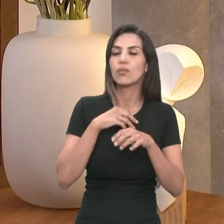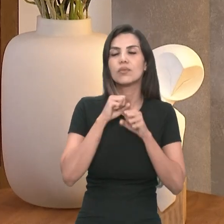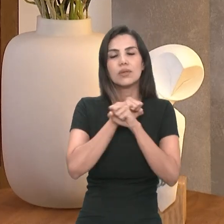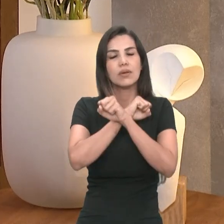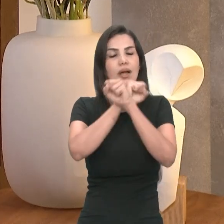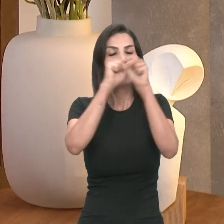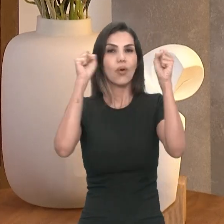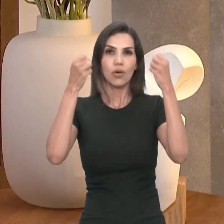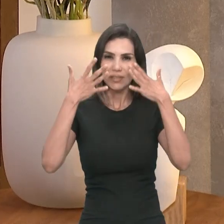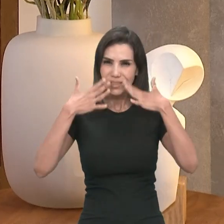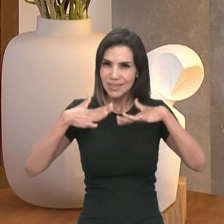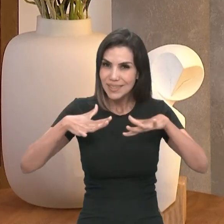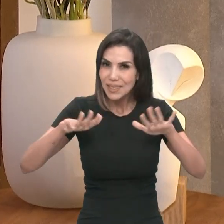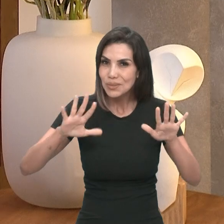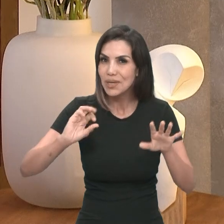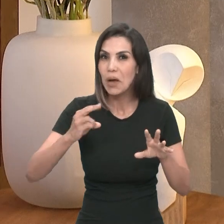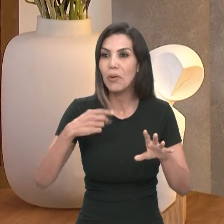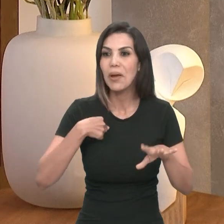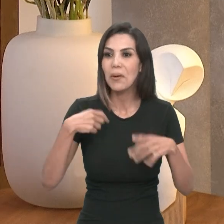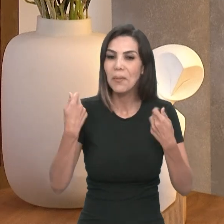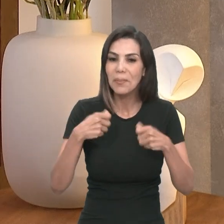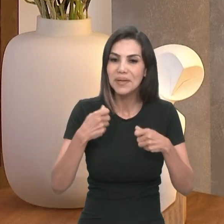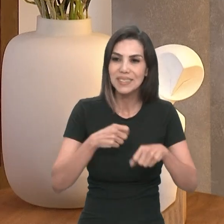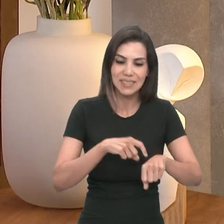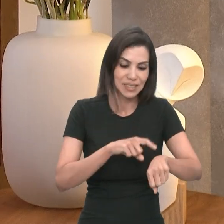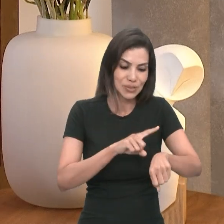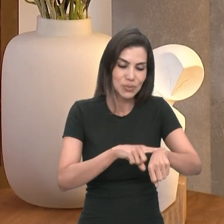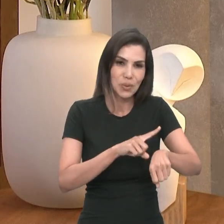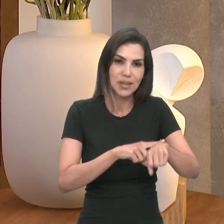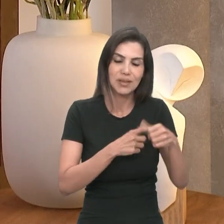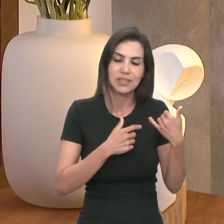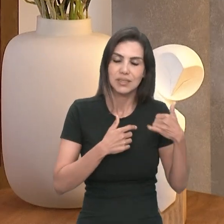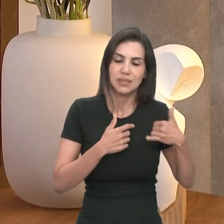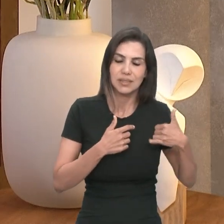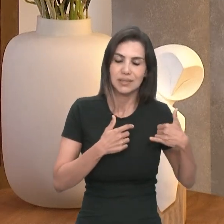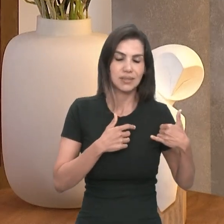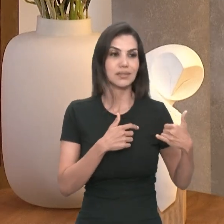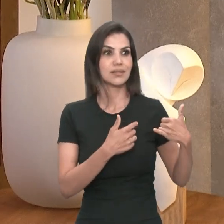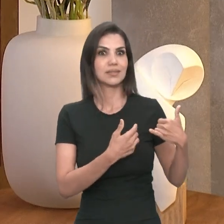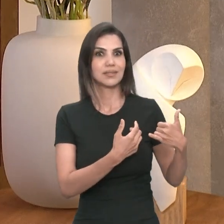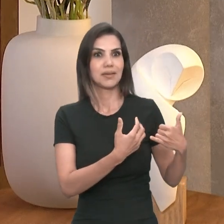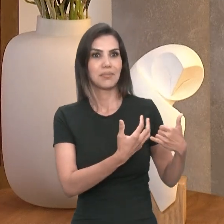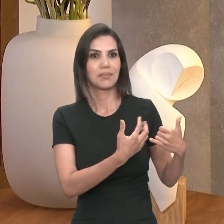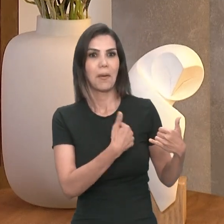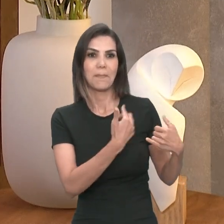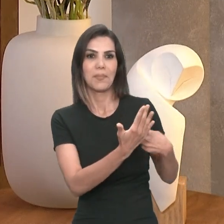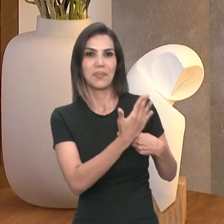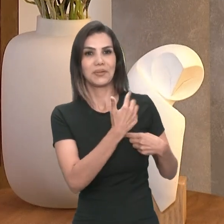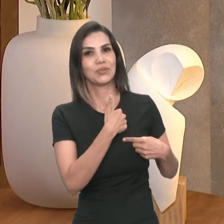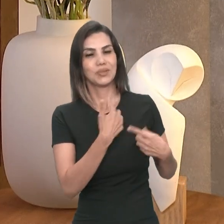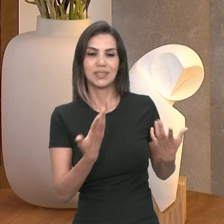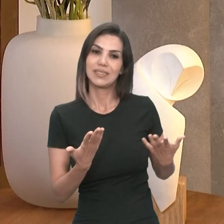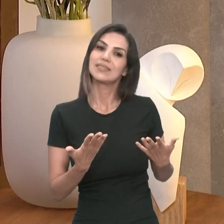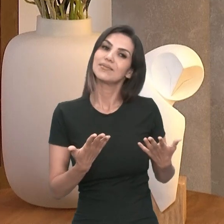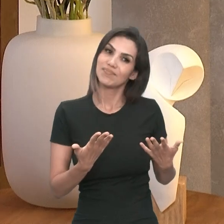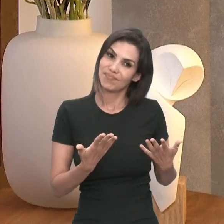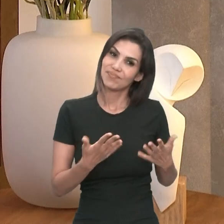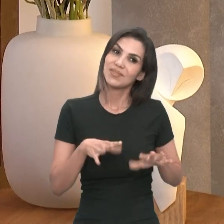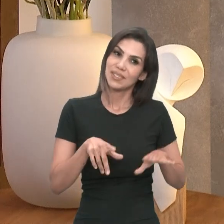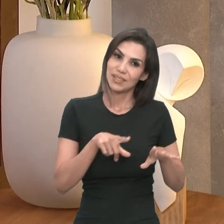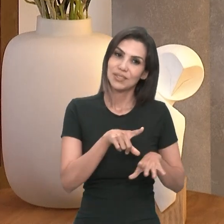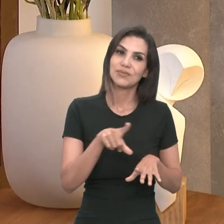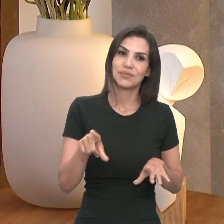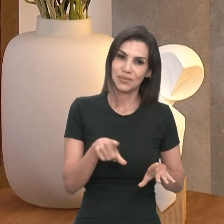eu dormi suficiente. Mas se eu preciso de despertador e coloco lá na pausa, mais um pouquinho, parece que você está dormindo menos do que o necessário para